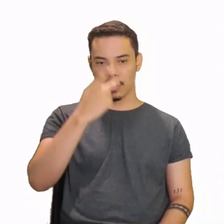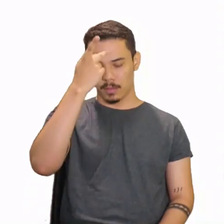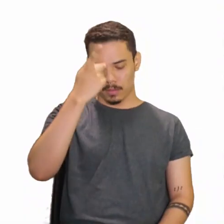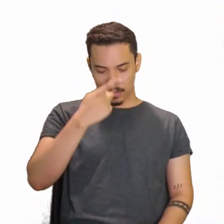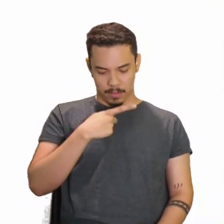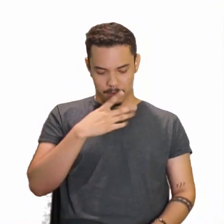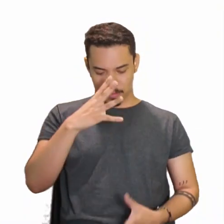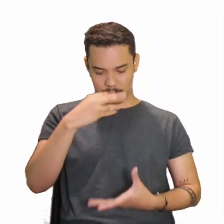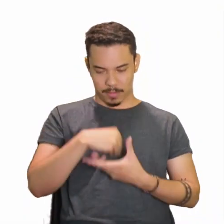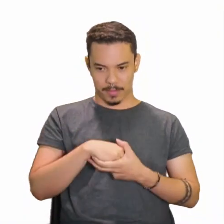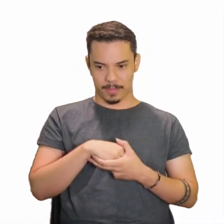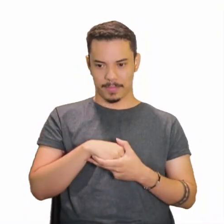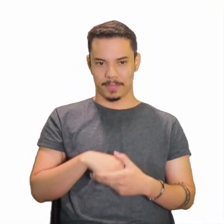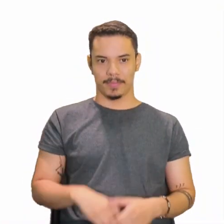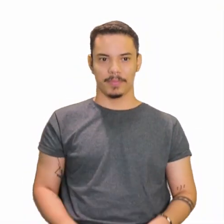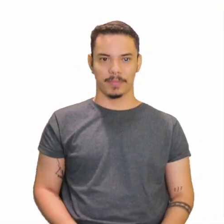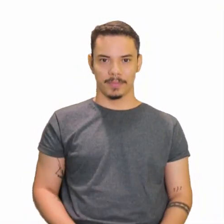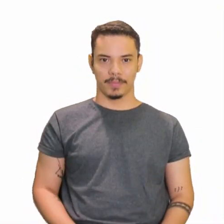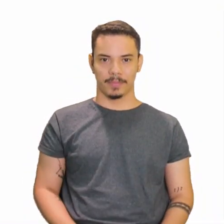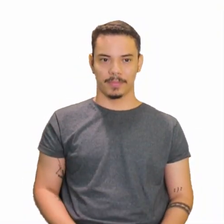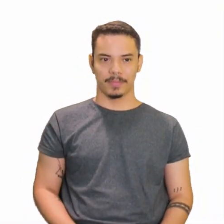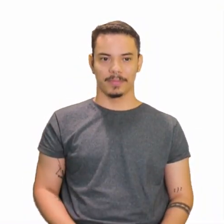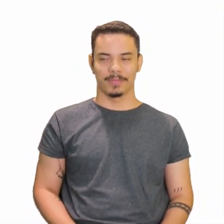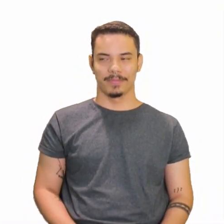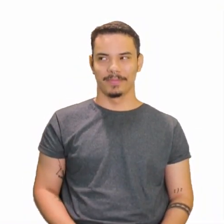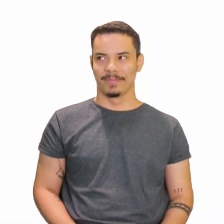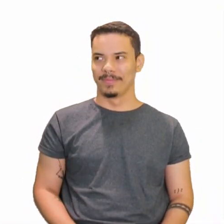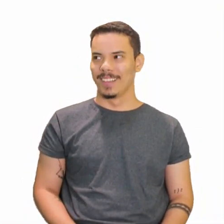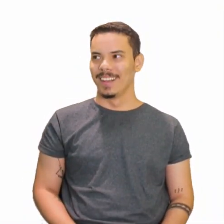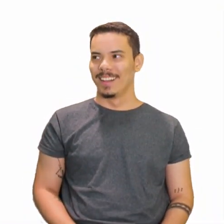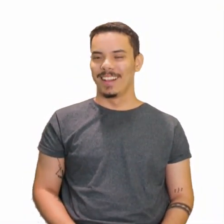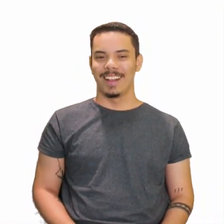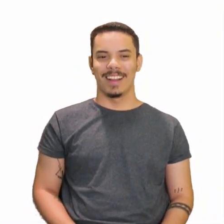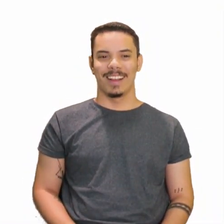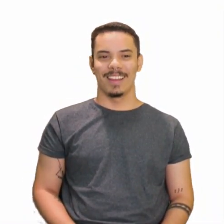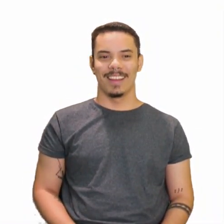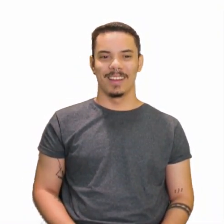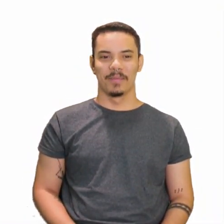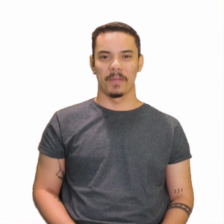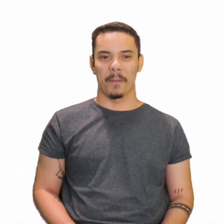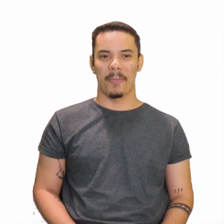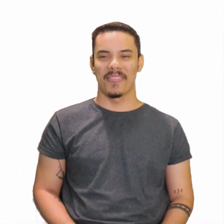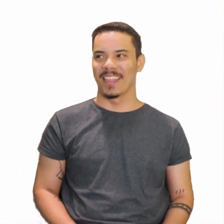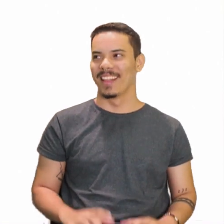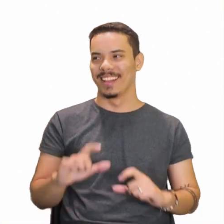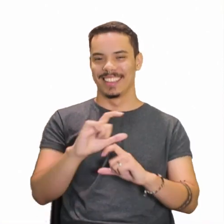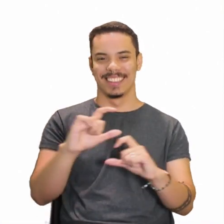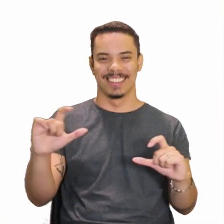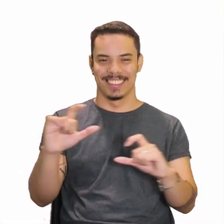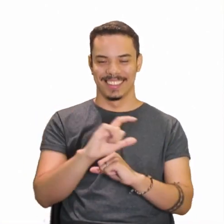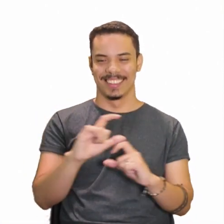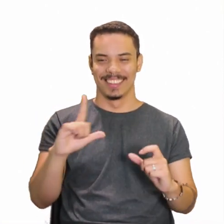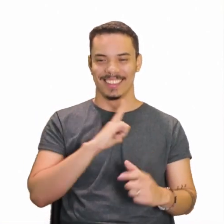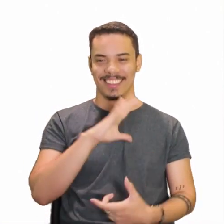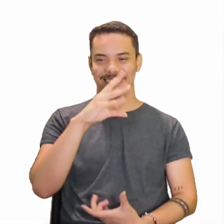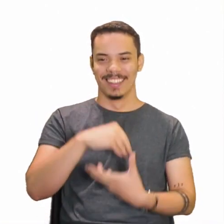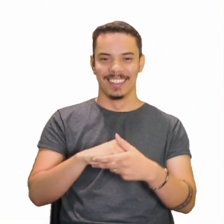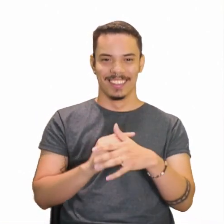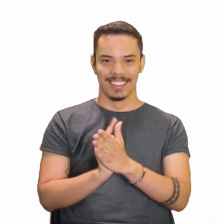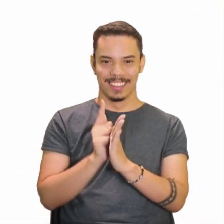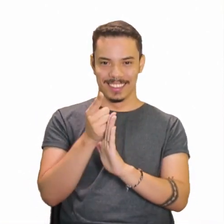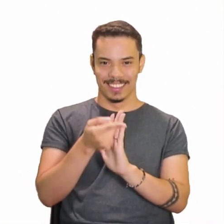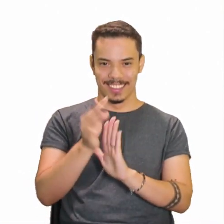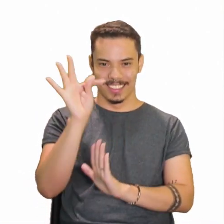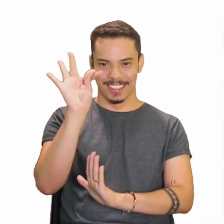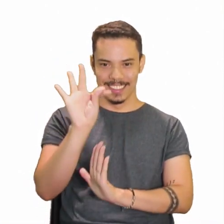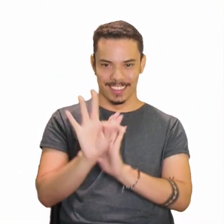Vai. As tirinhas são gêneros textuais que exploram as linguagens verbal e não verbal. Beleza,